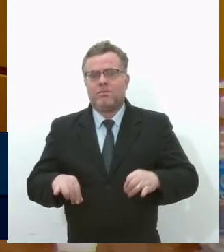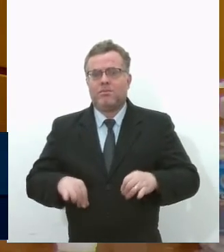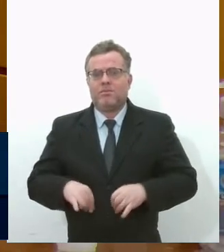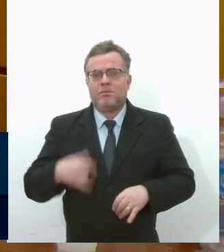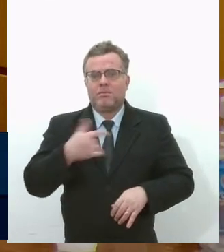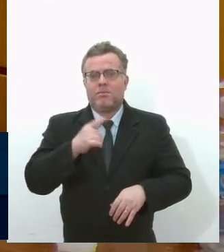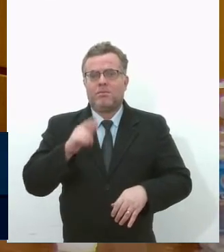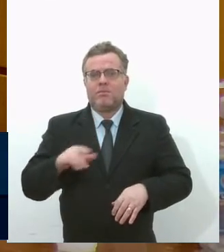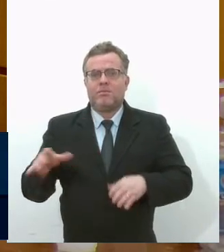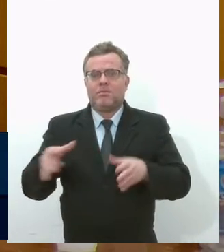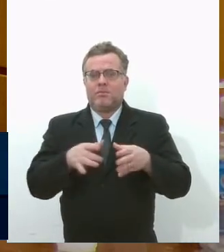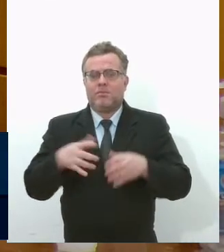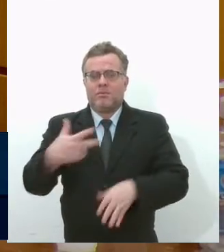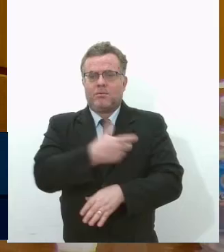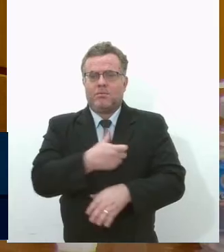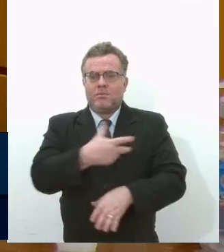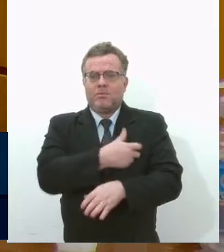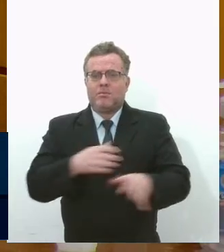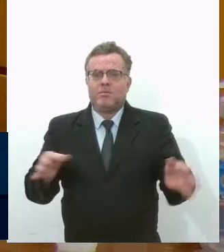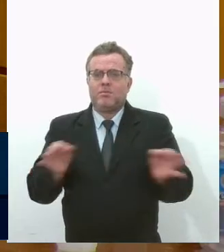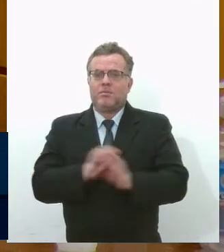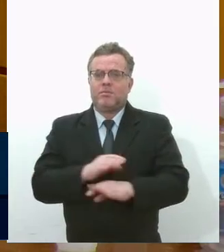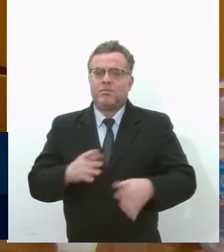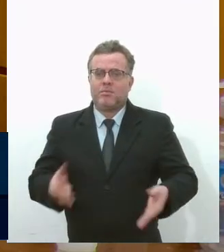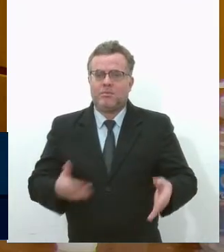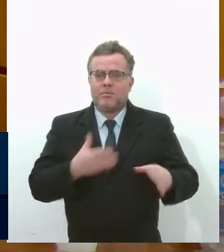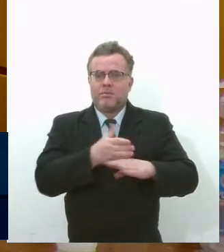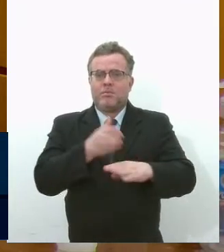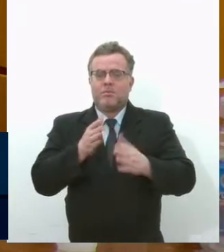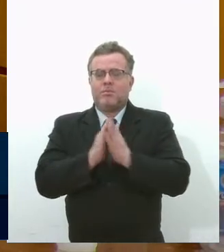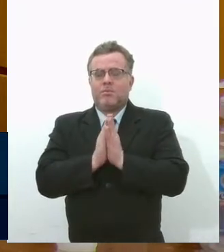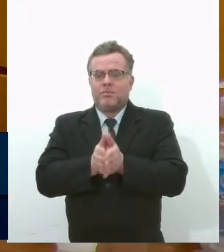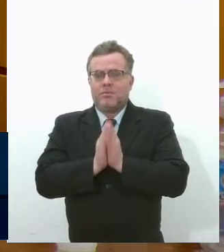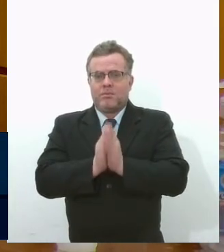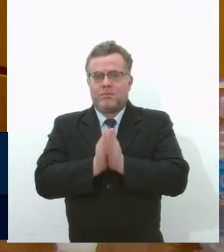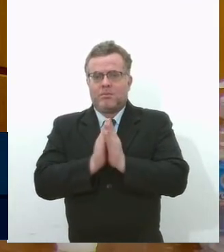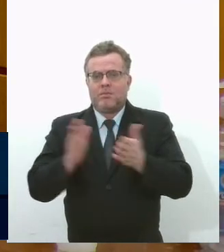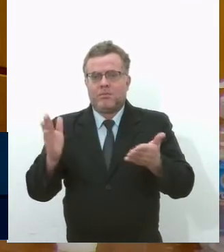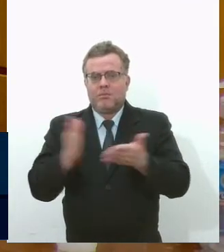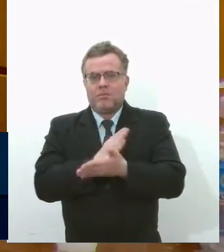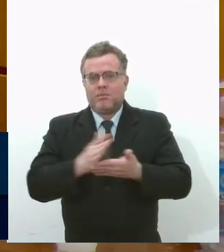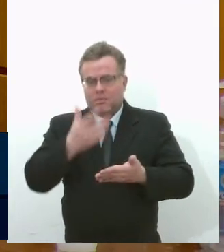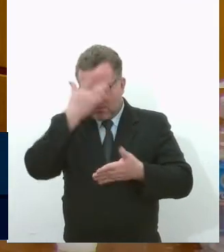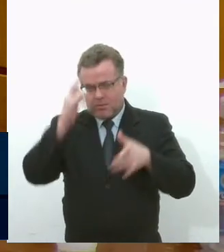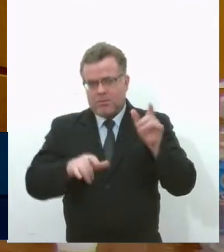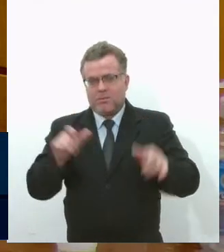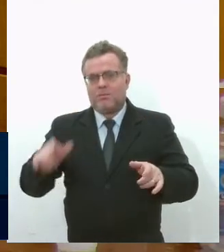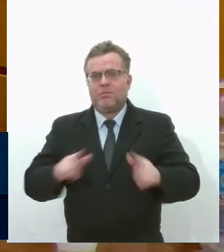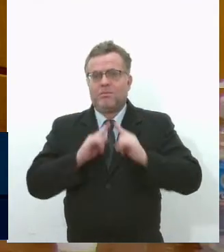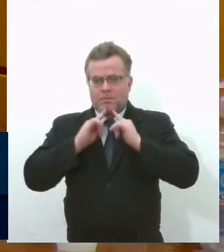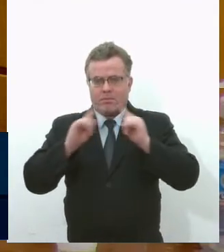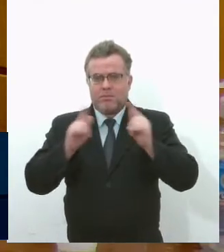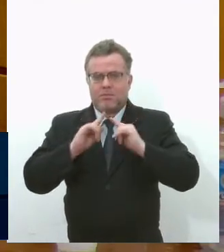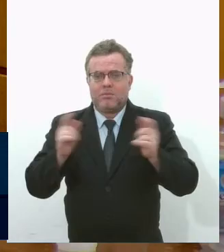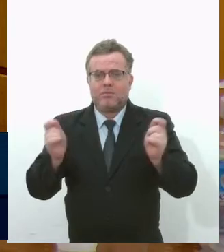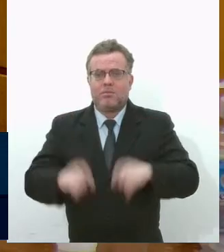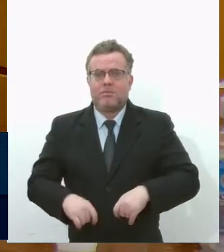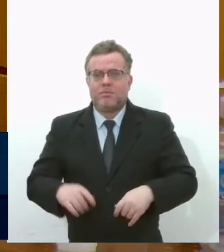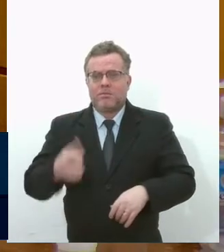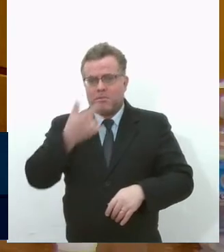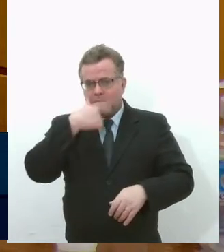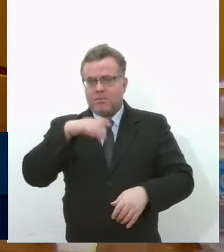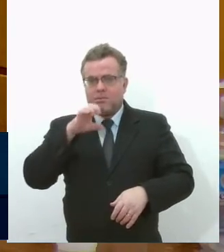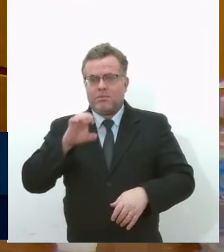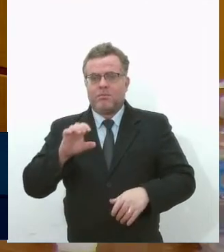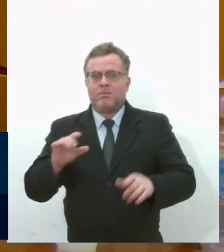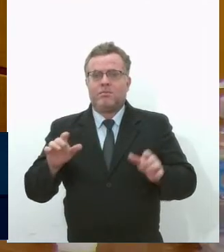sem vacina. Eu fiz o apelo junto a algumas pessoas que estavam lá, fizeram a denúncia, e eu só vejo Edivaldo fazendo propaganda, que está tudo